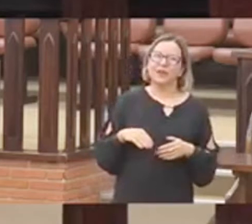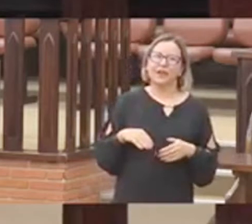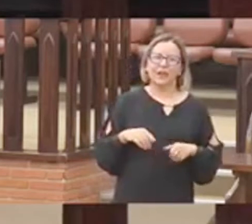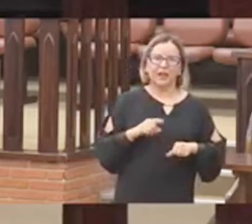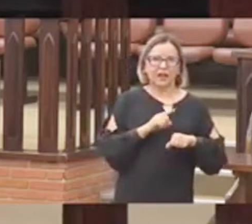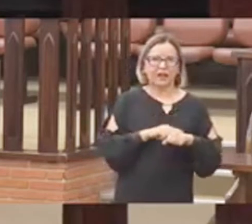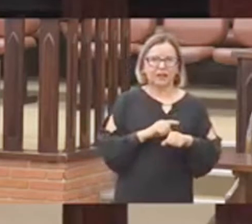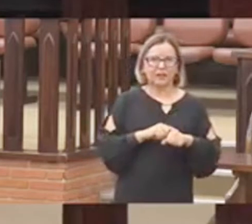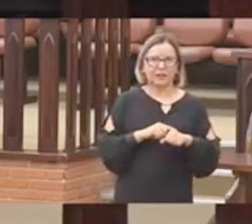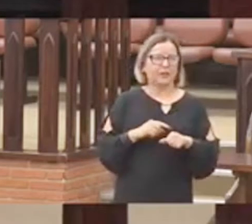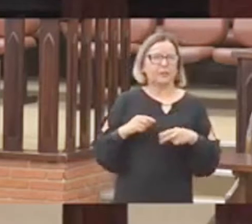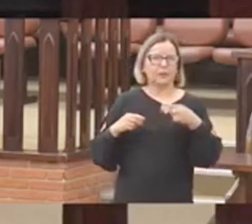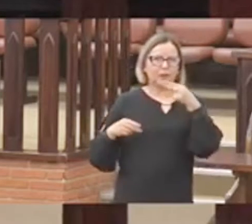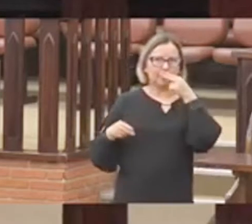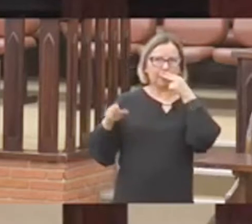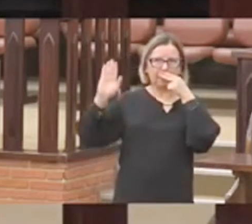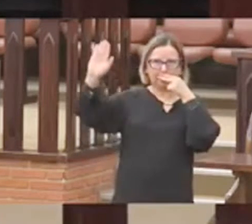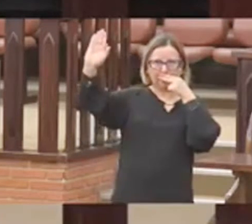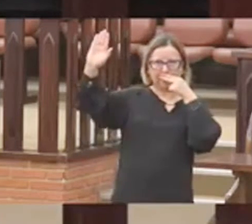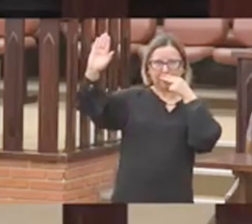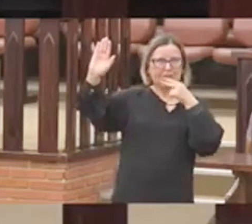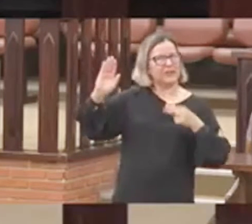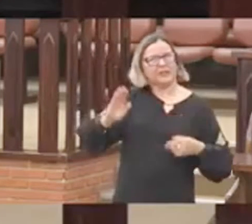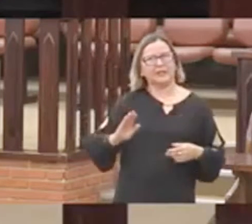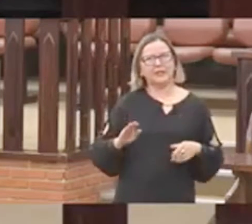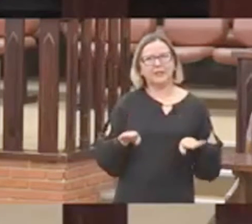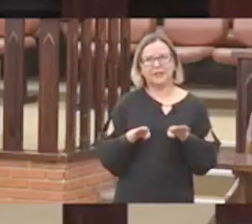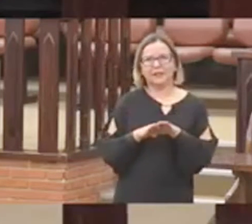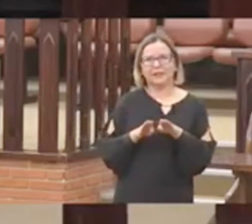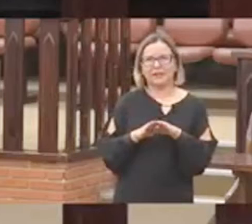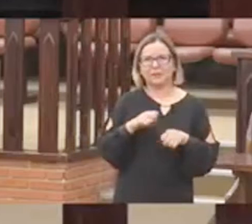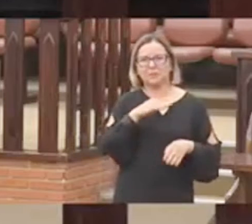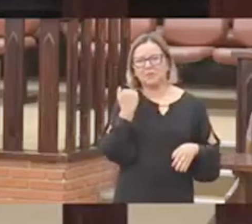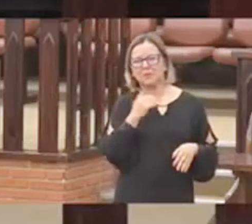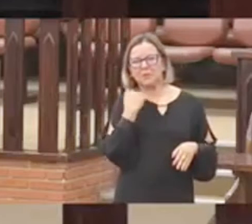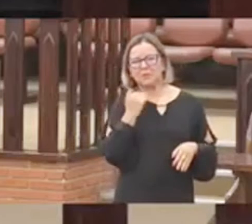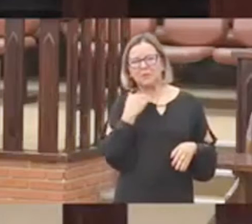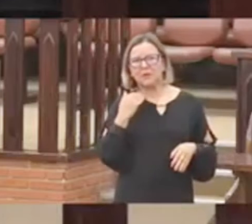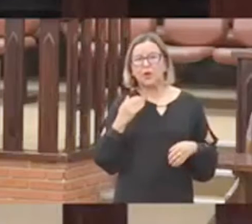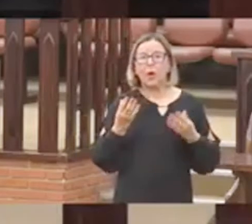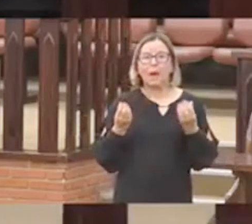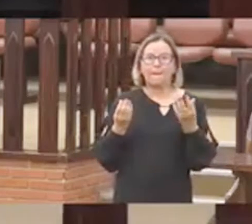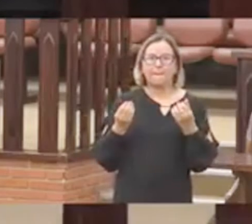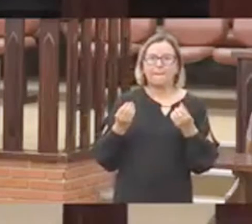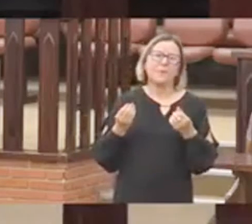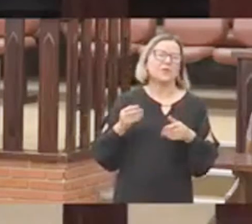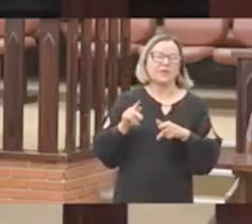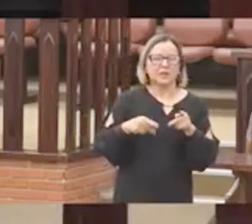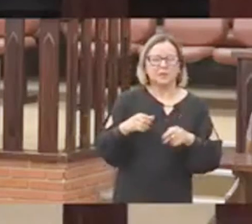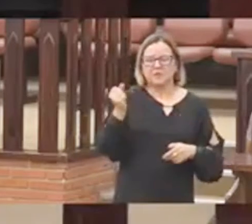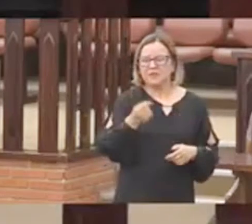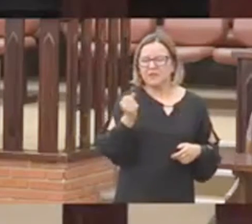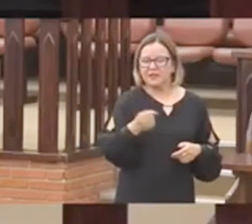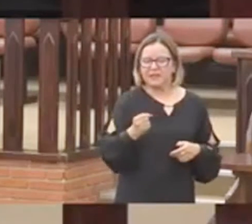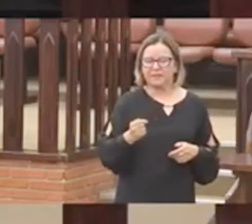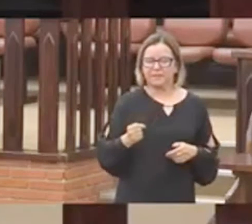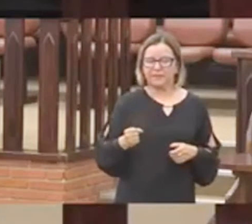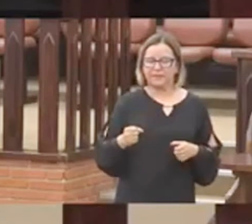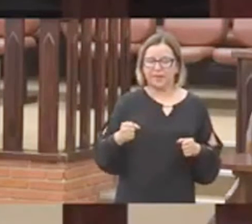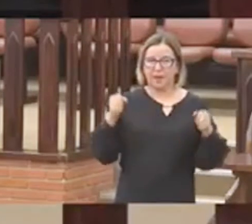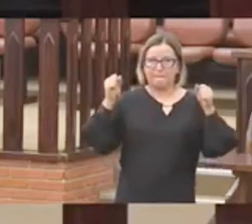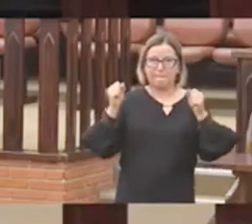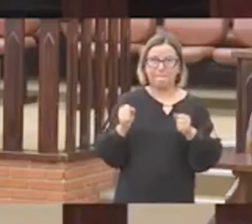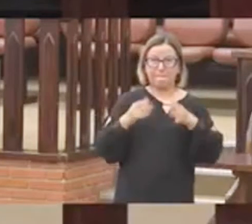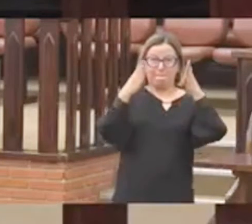morreram assassinados durante a Segunda Guerra Mundial. As bombas atômicas de Hiroshima e Nagasaki,